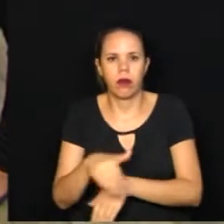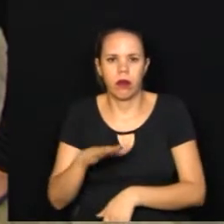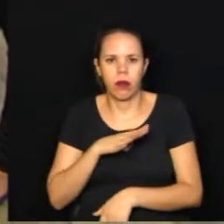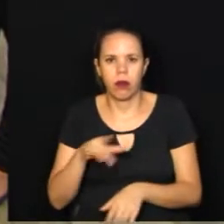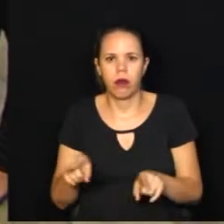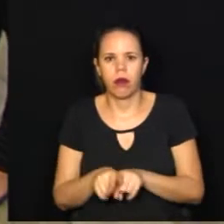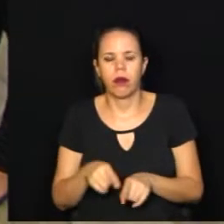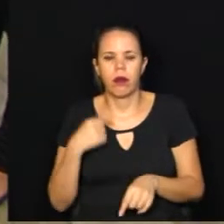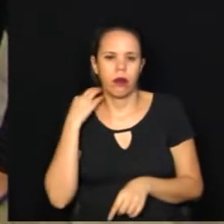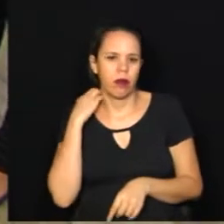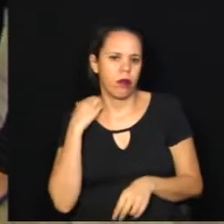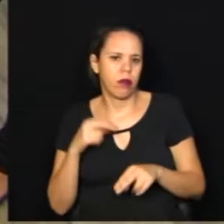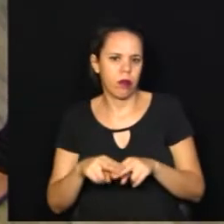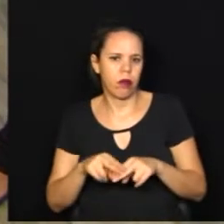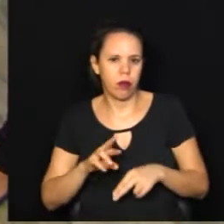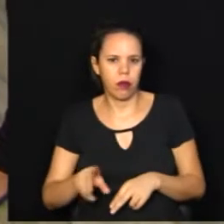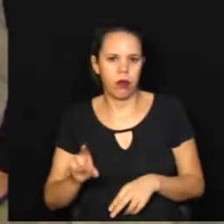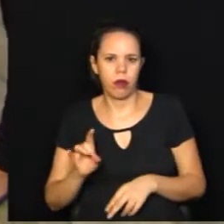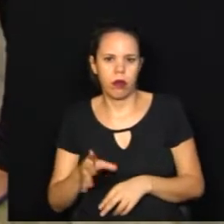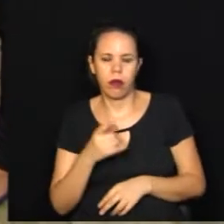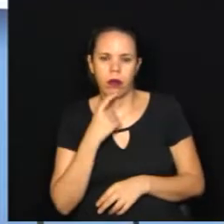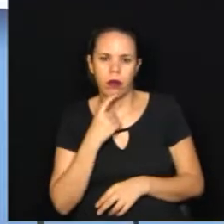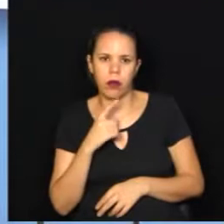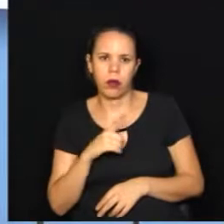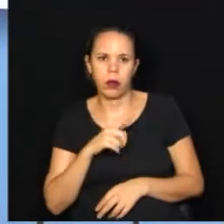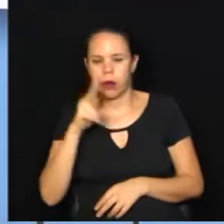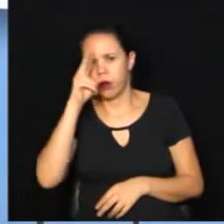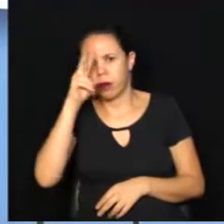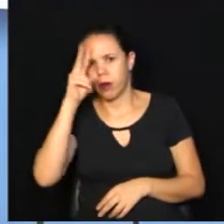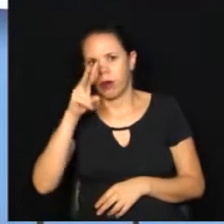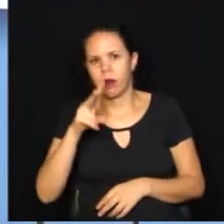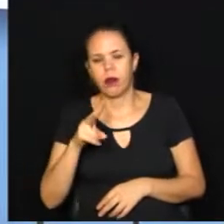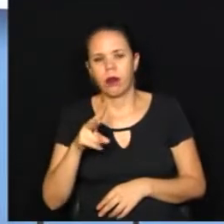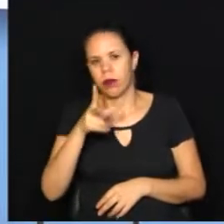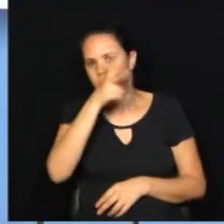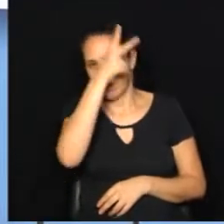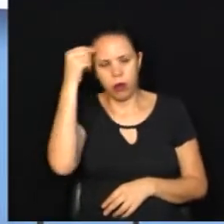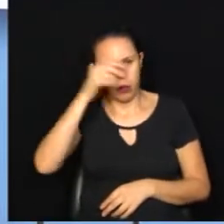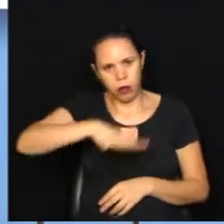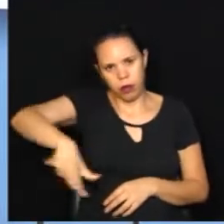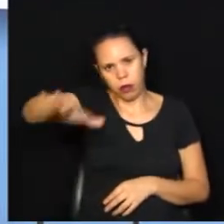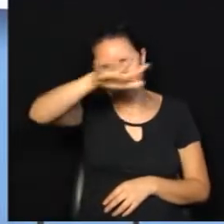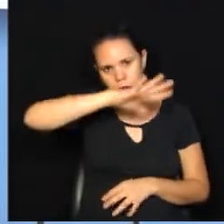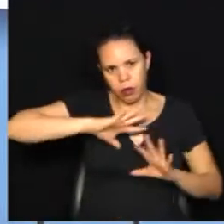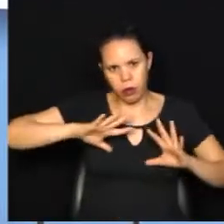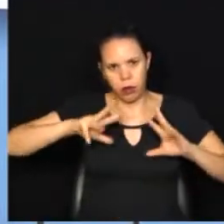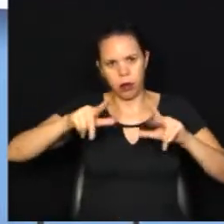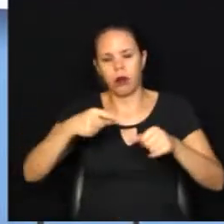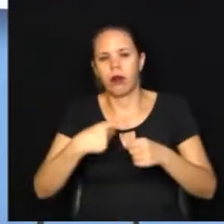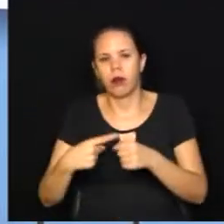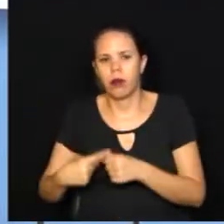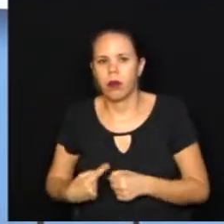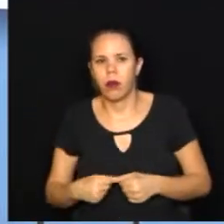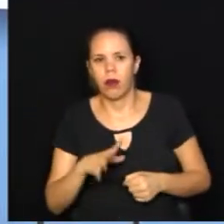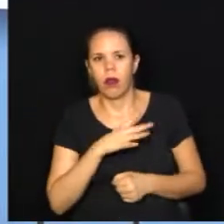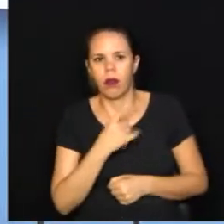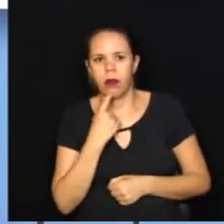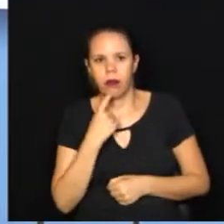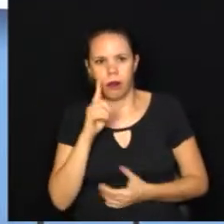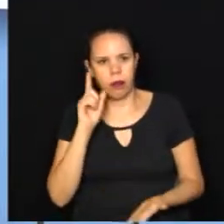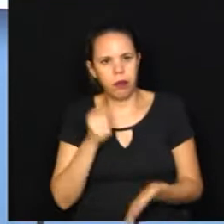Lembrando que na semana passada nós tivemos 2.015 pacientes atendidos nas unidades com suspeita aí